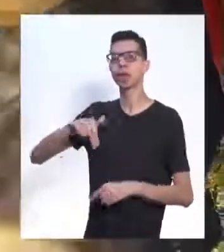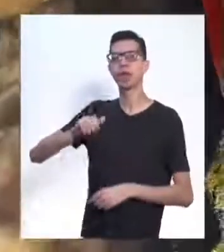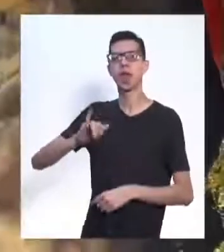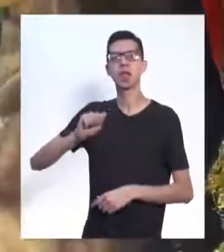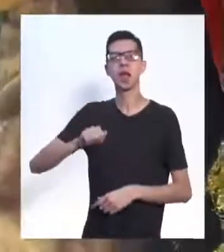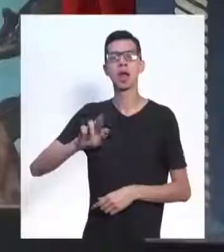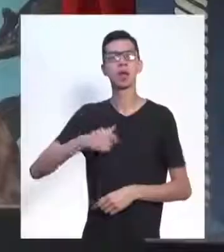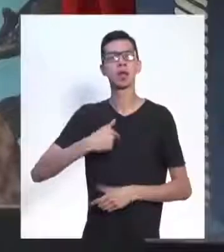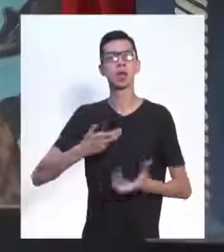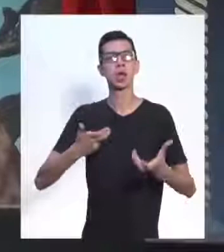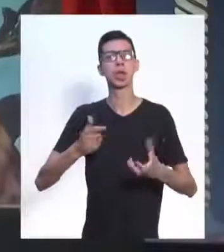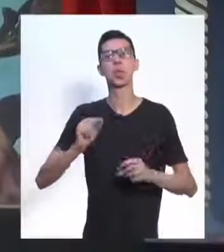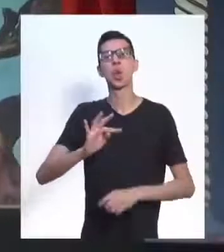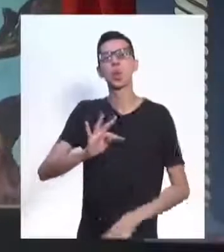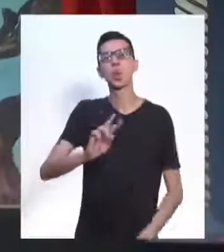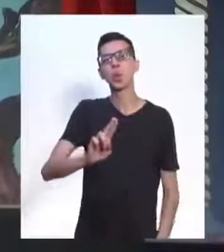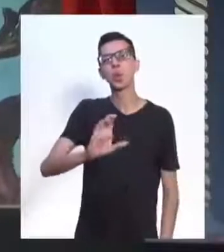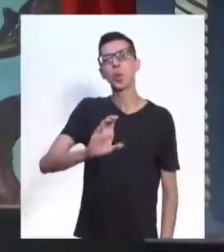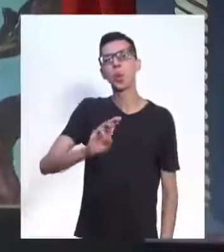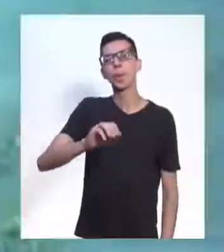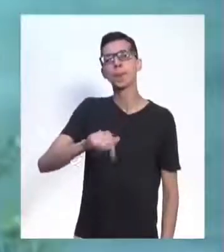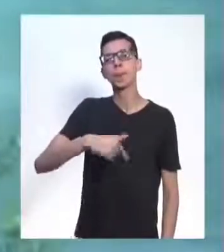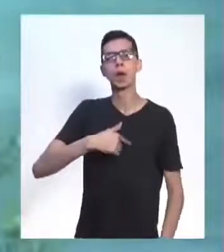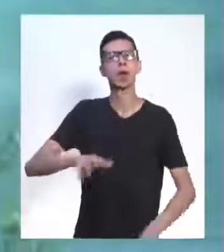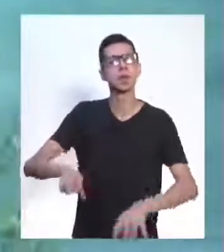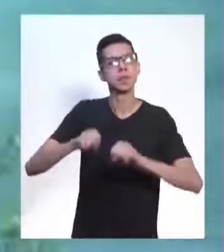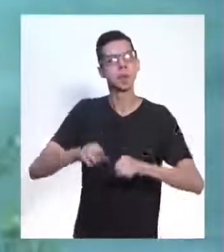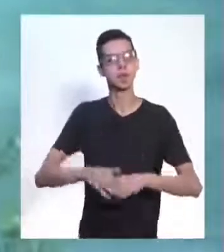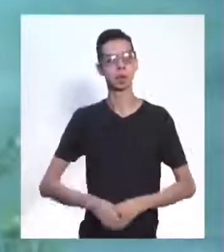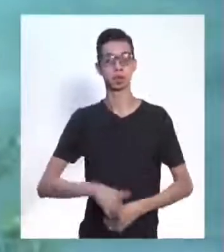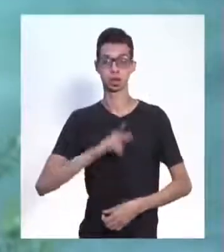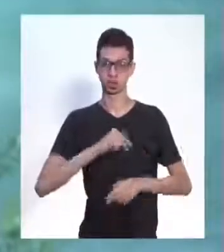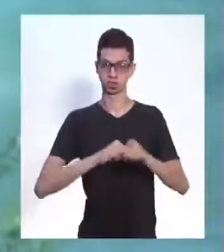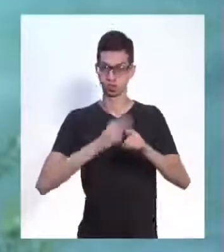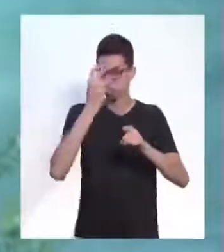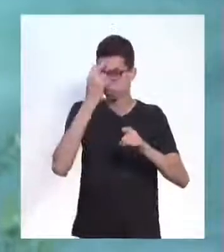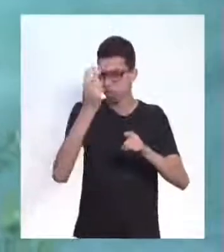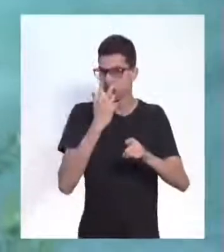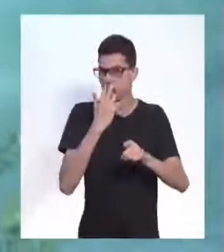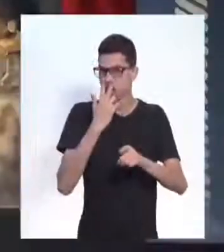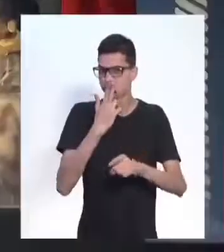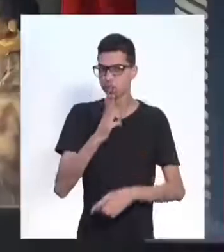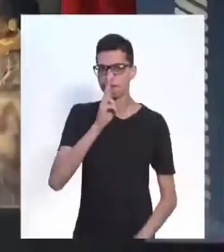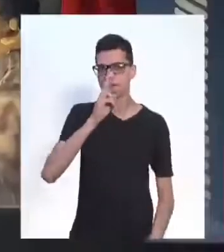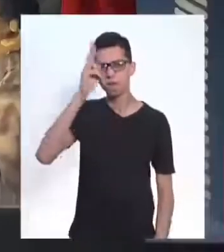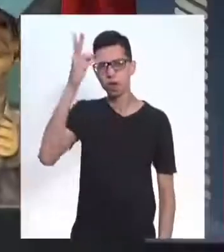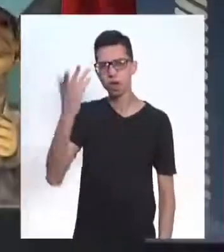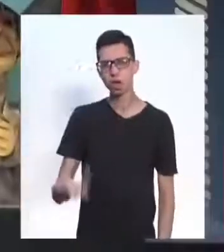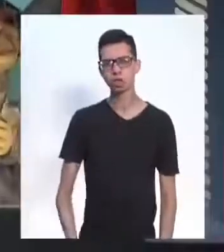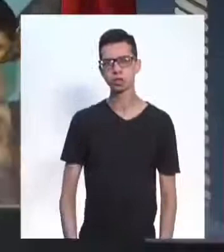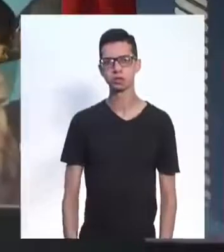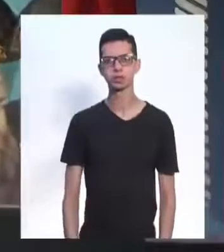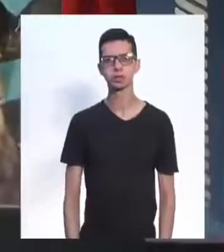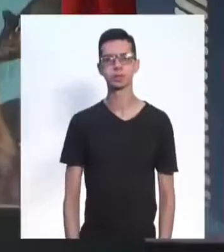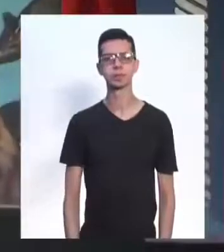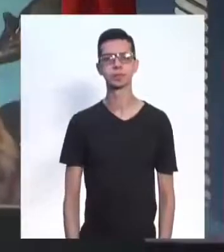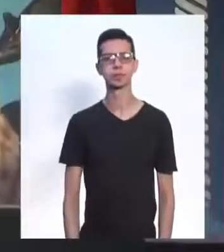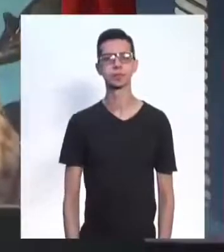de Tucumã. Você deve ser um guerreiro muito sábio e muito forte.